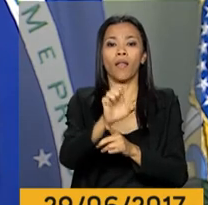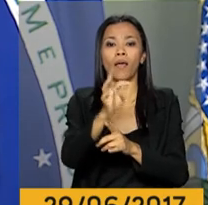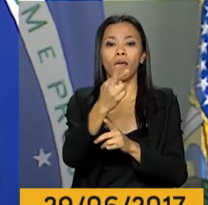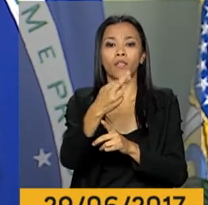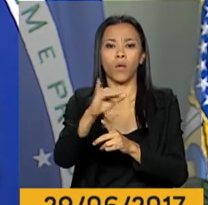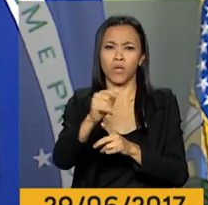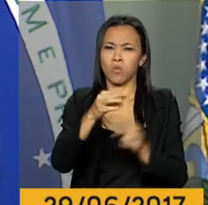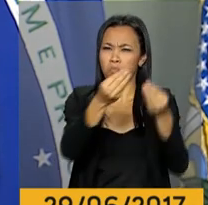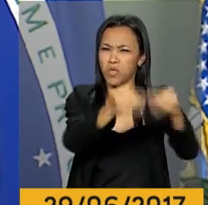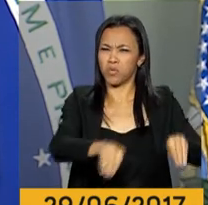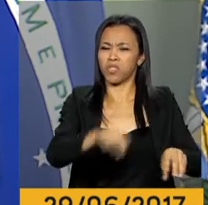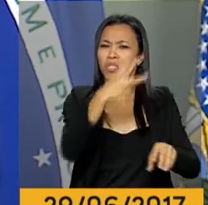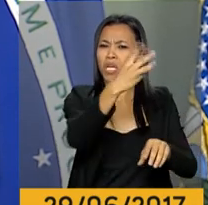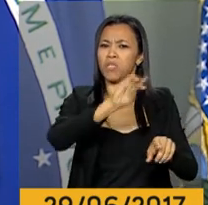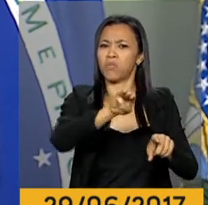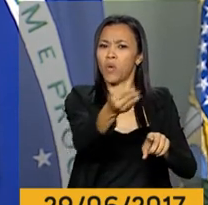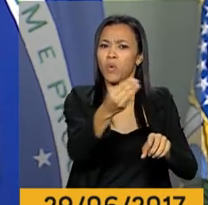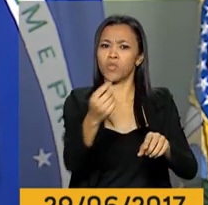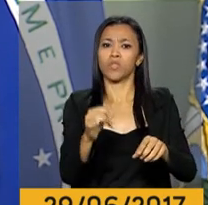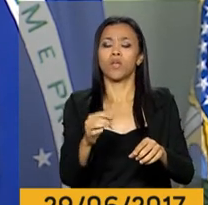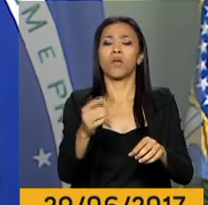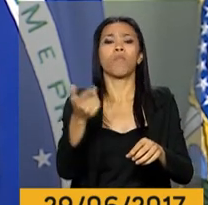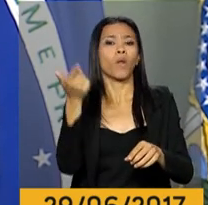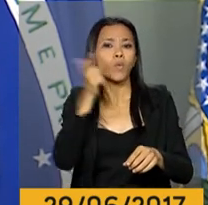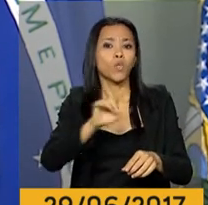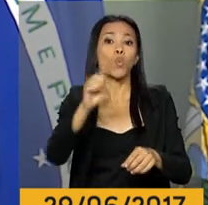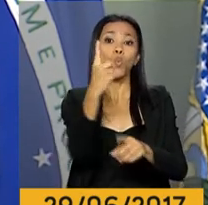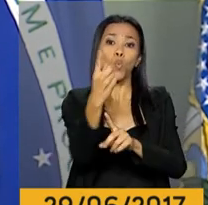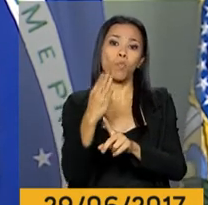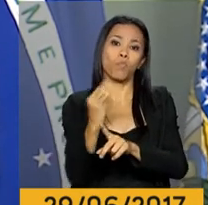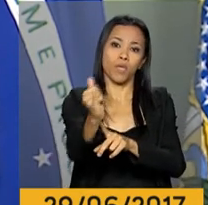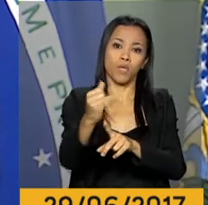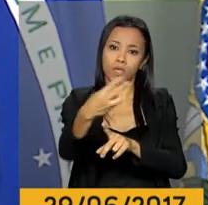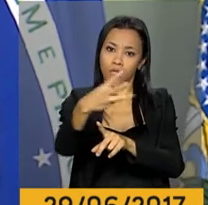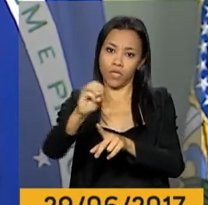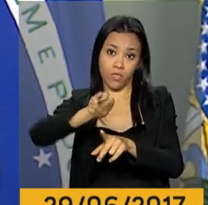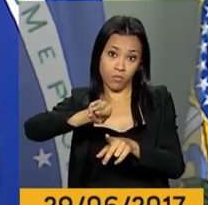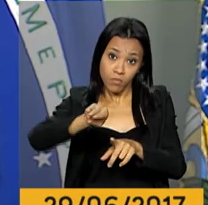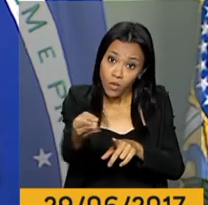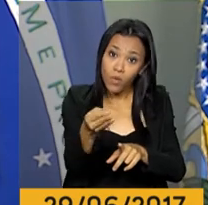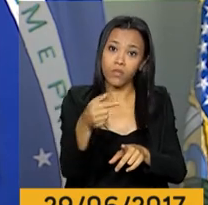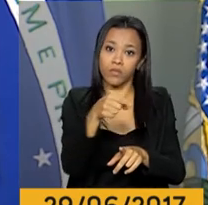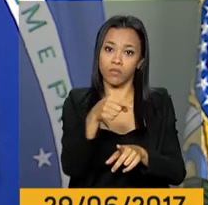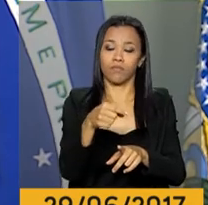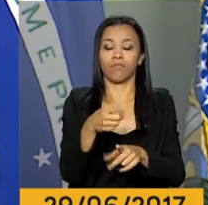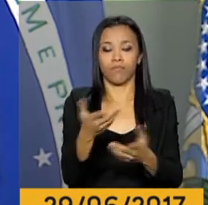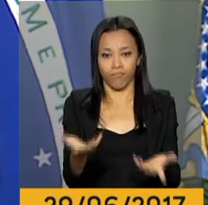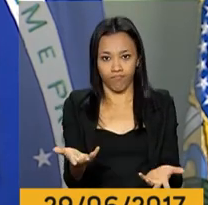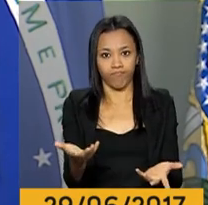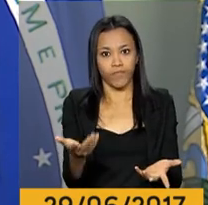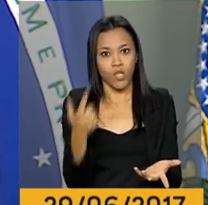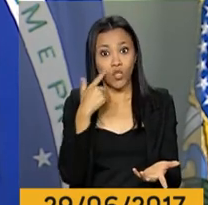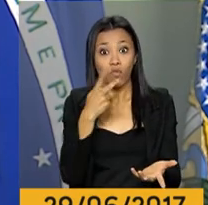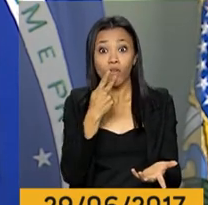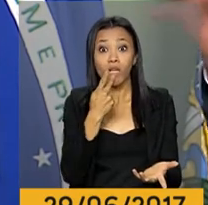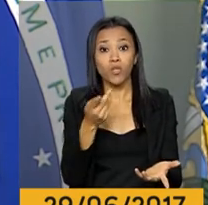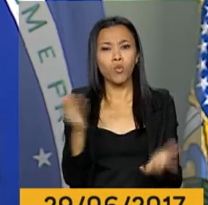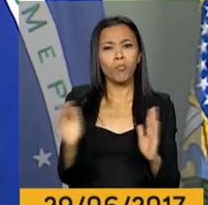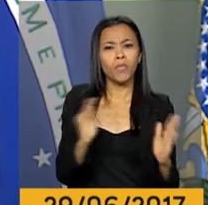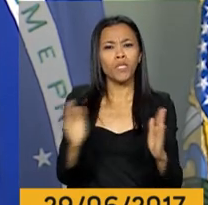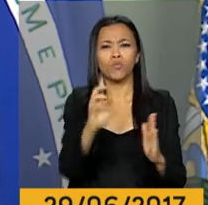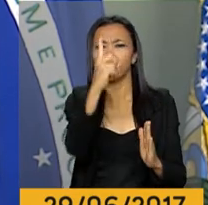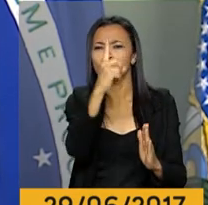e 800 milhões para um lucro de 1 bilhão e 300 milhões eu estou falando isso no período de um ano um